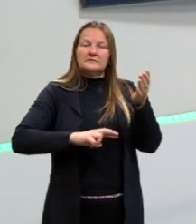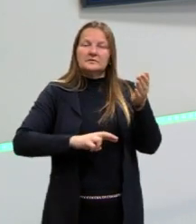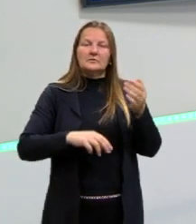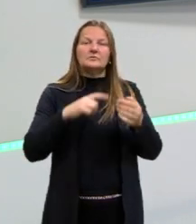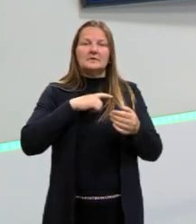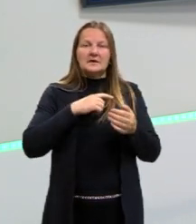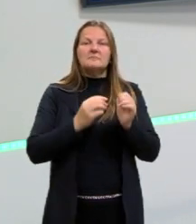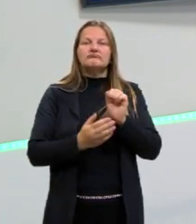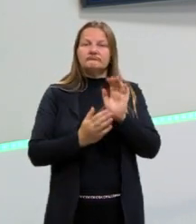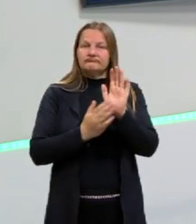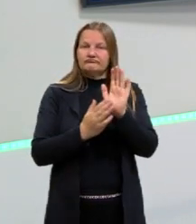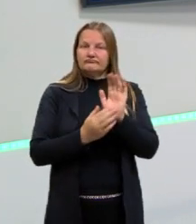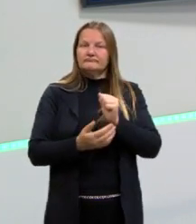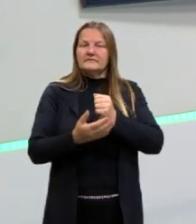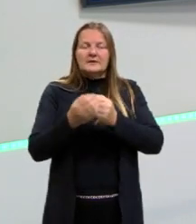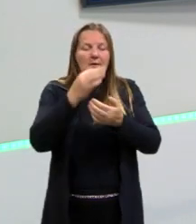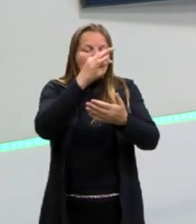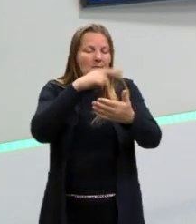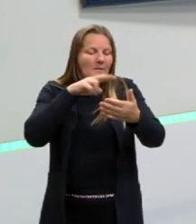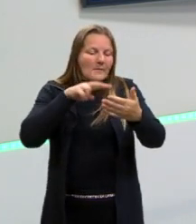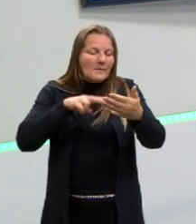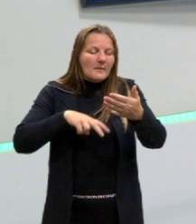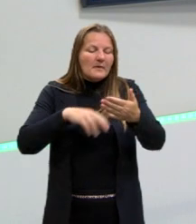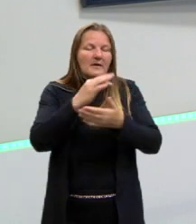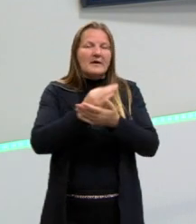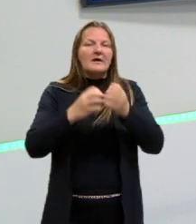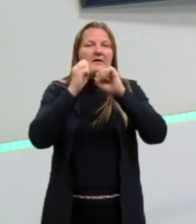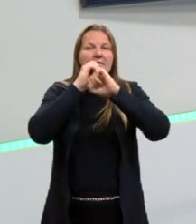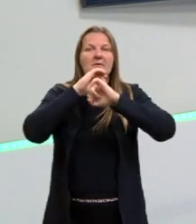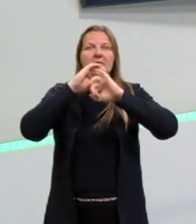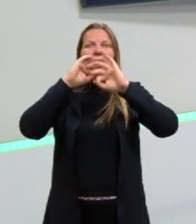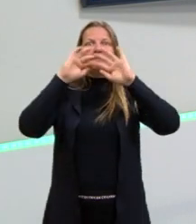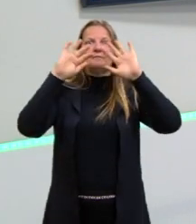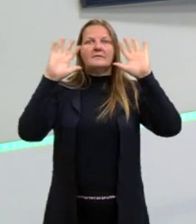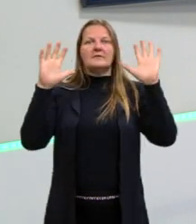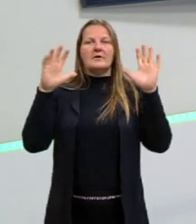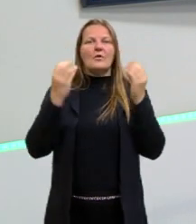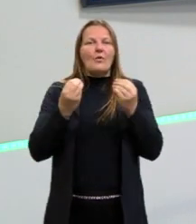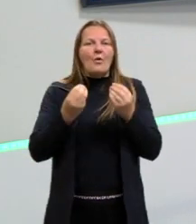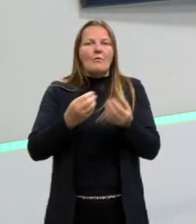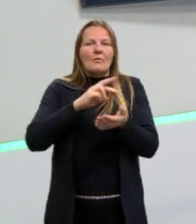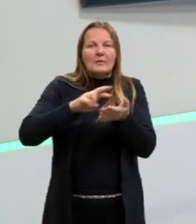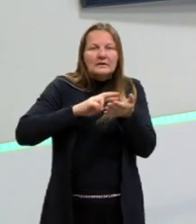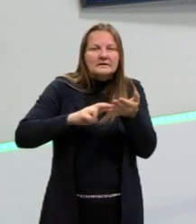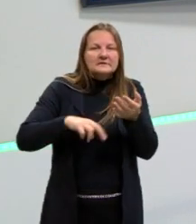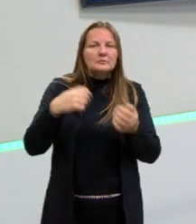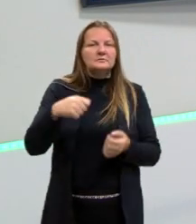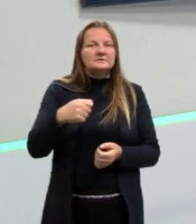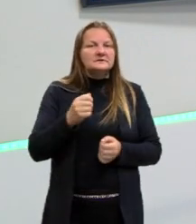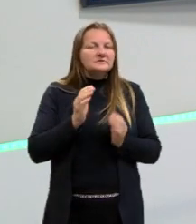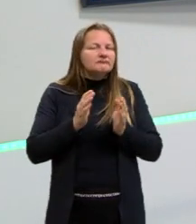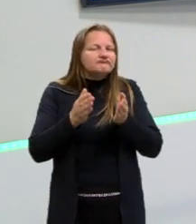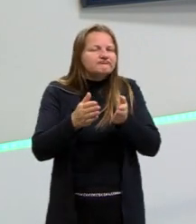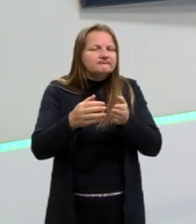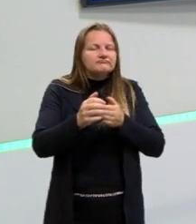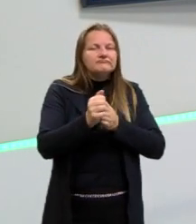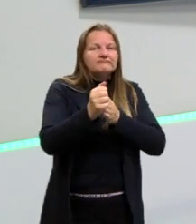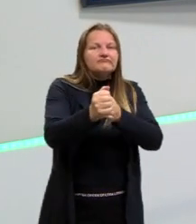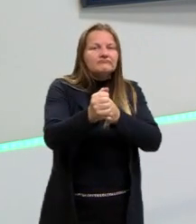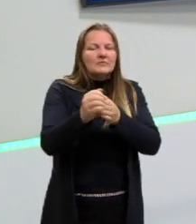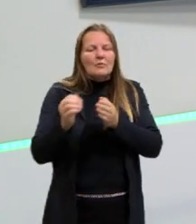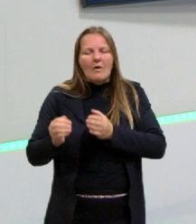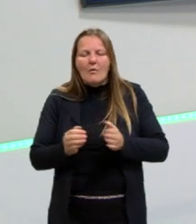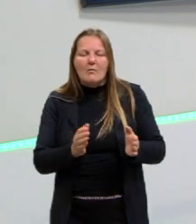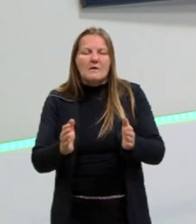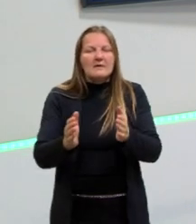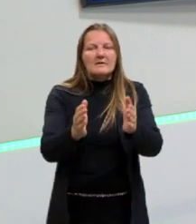para ajudar a gente a entender, né, como essas redações devem ser produzidas, por qual caminho a